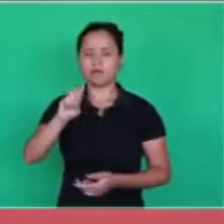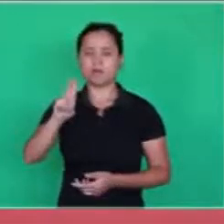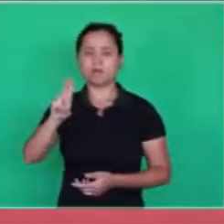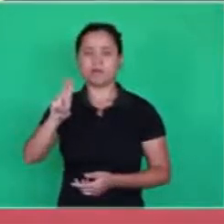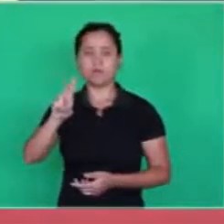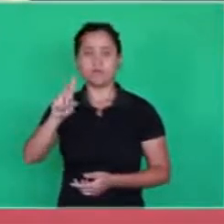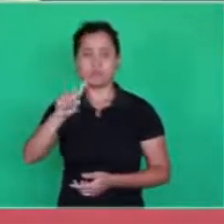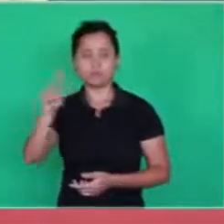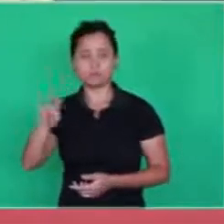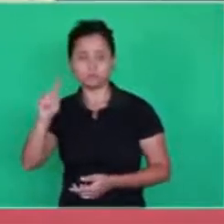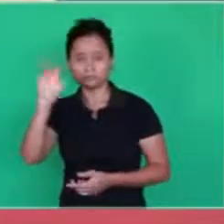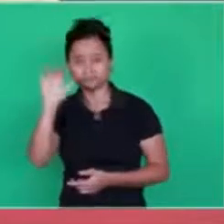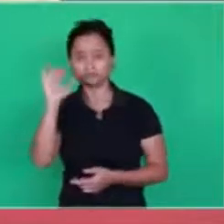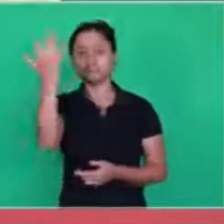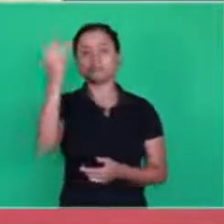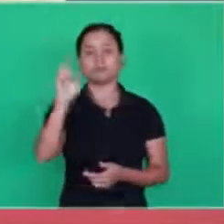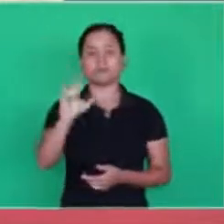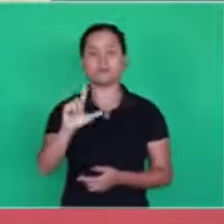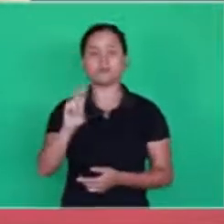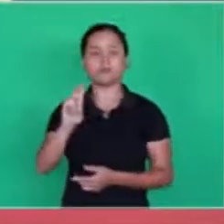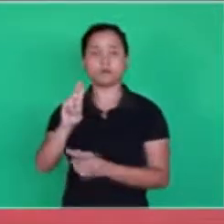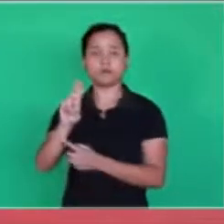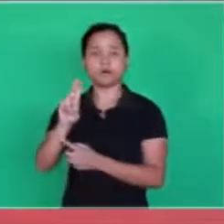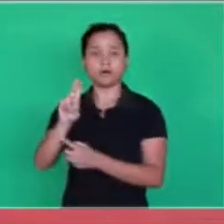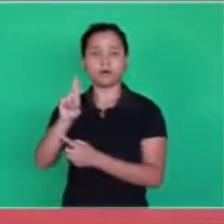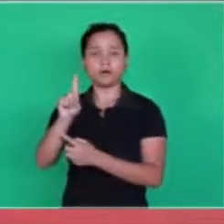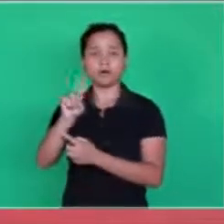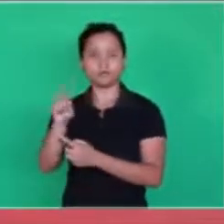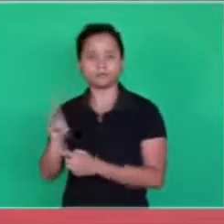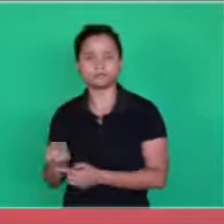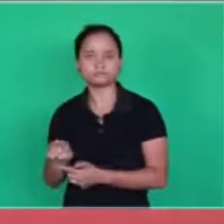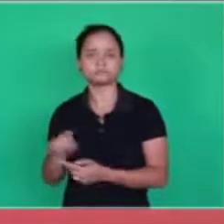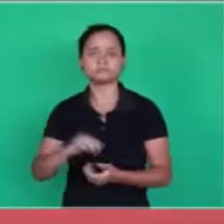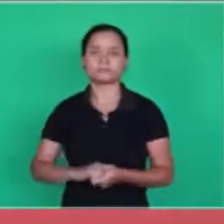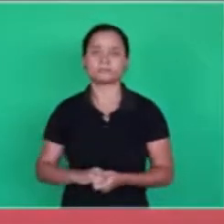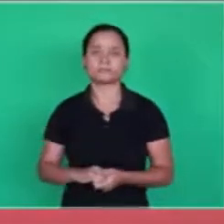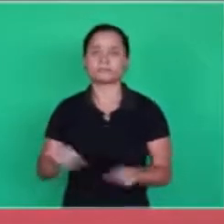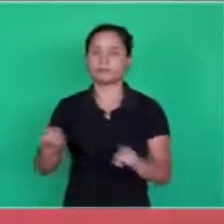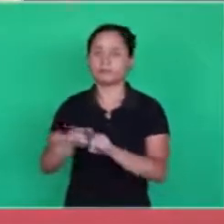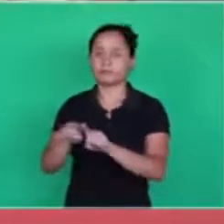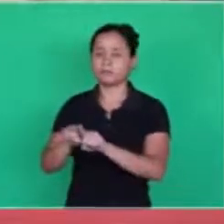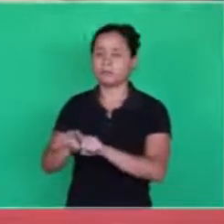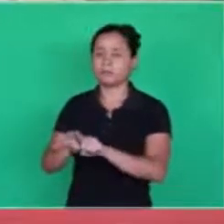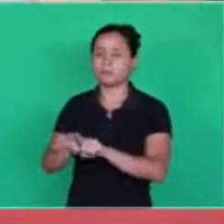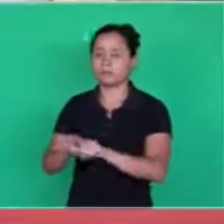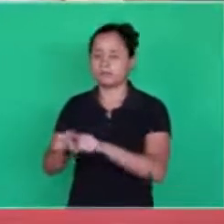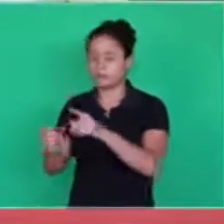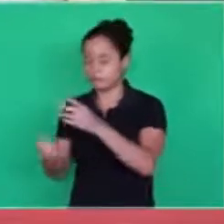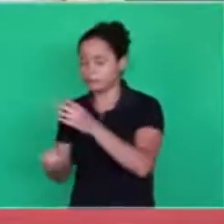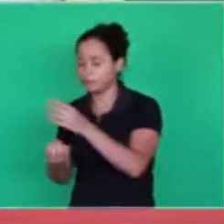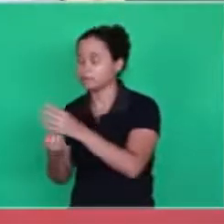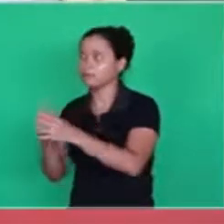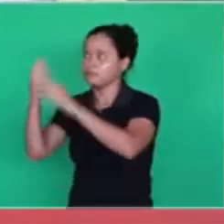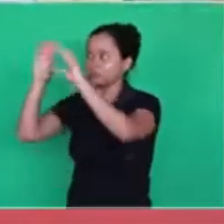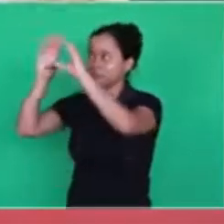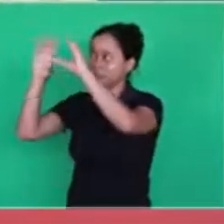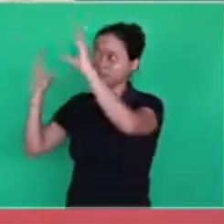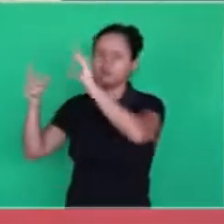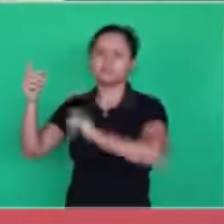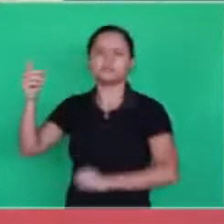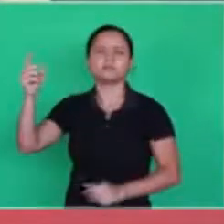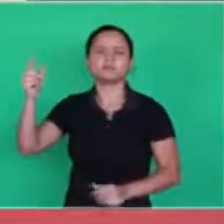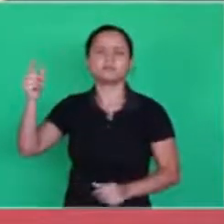palavra da obra redentora. Então, nesse caso, está relacionado com o outro